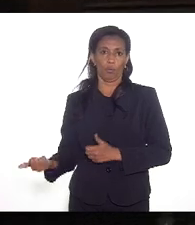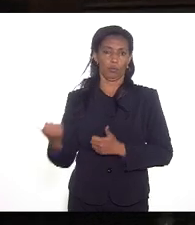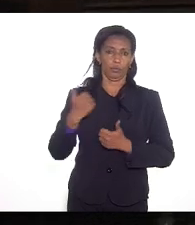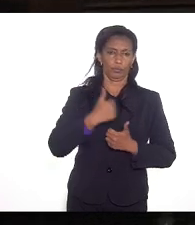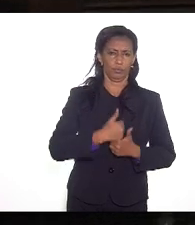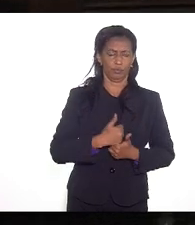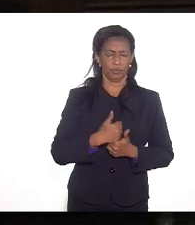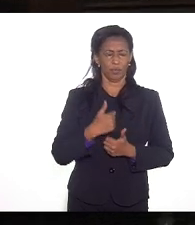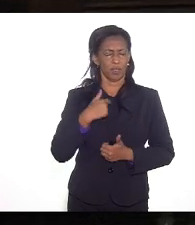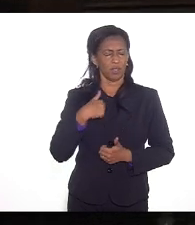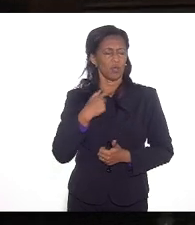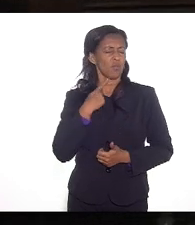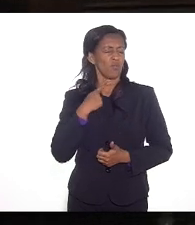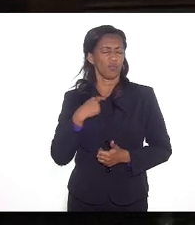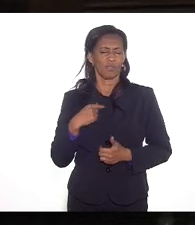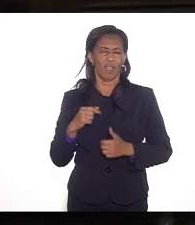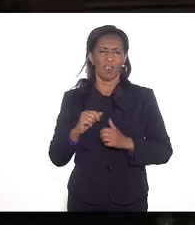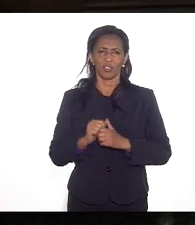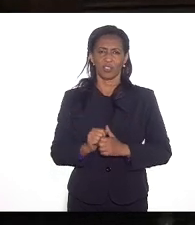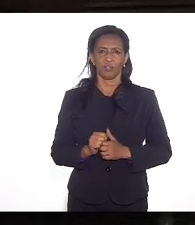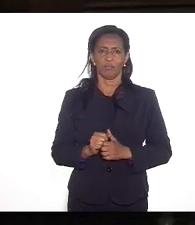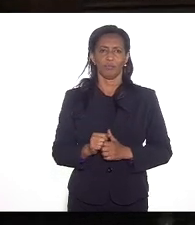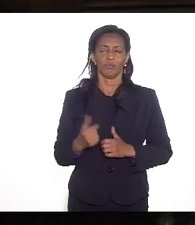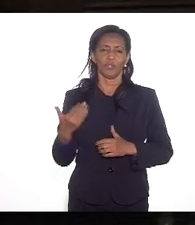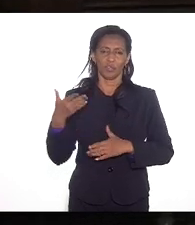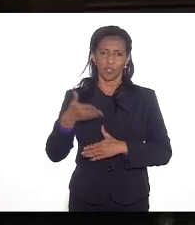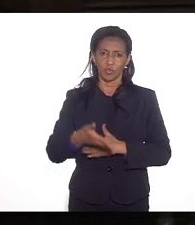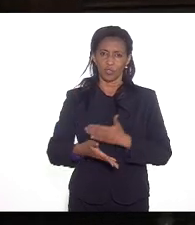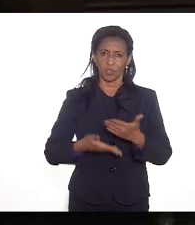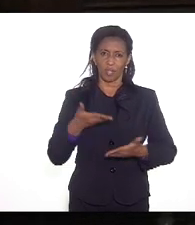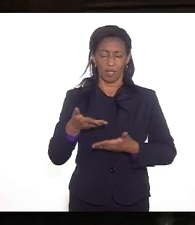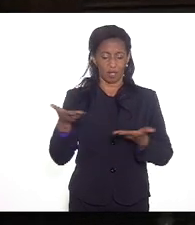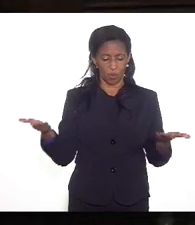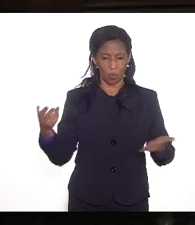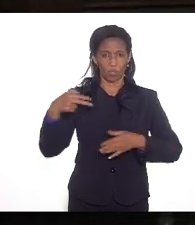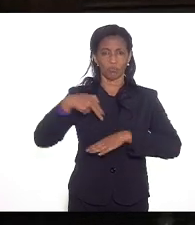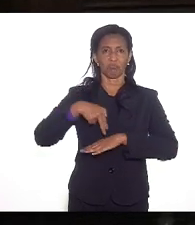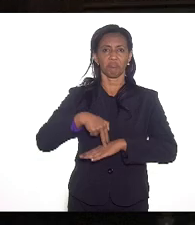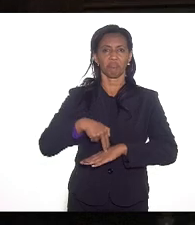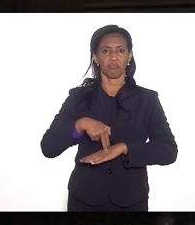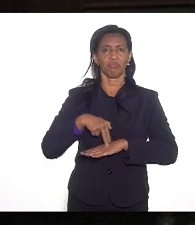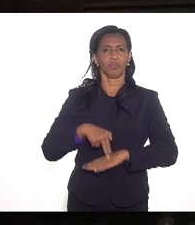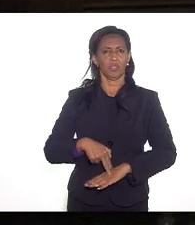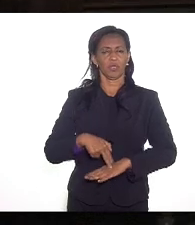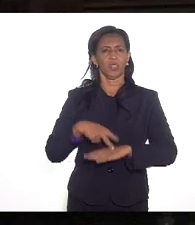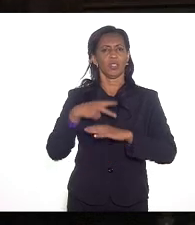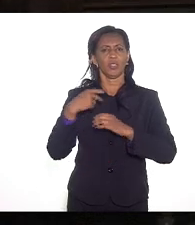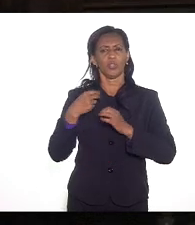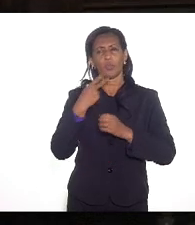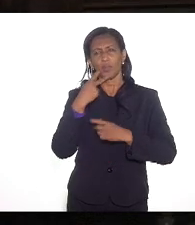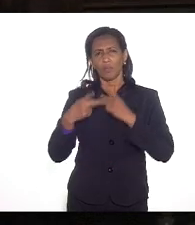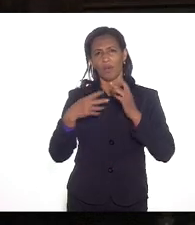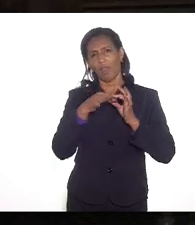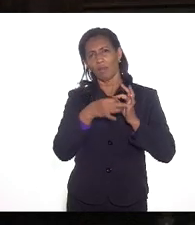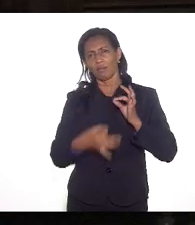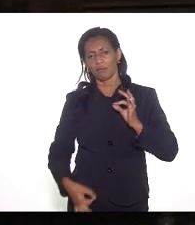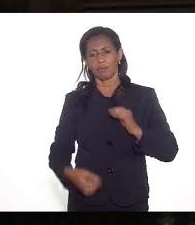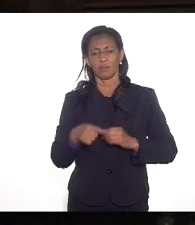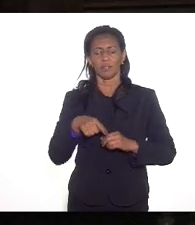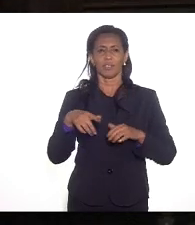e eu sempre tive uma vontade enorme de estar aonde estou aqui de poder fazer um discurso